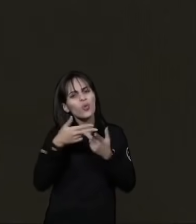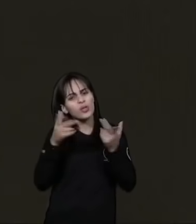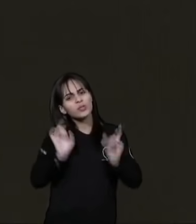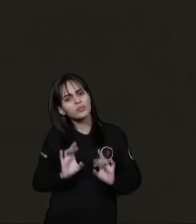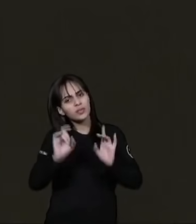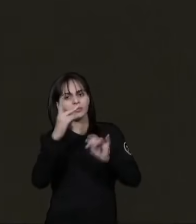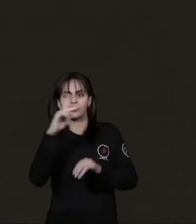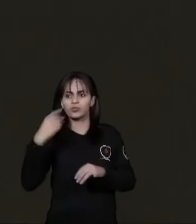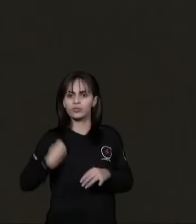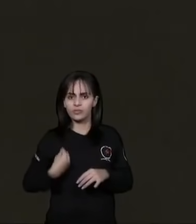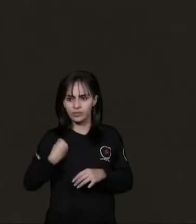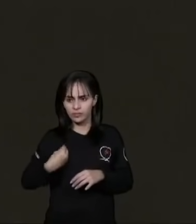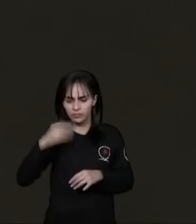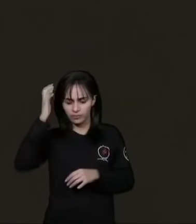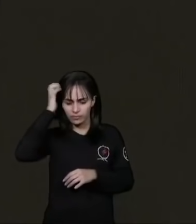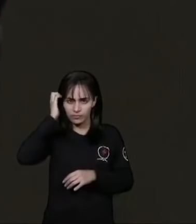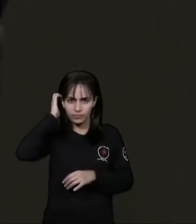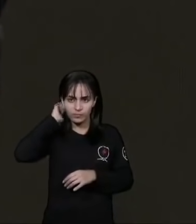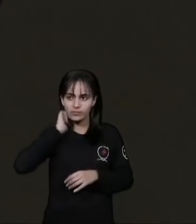tua vida